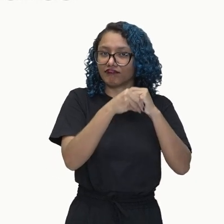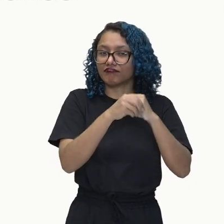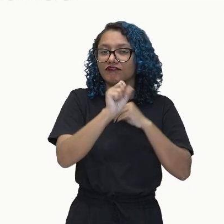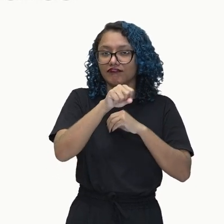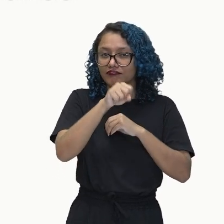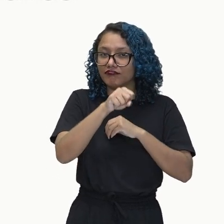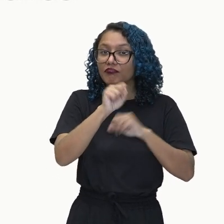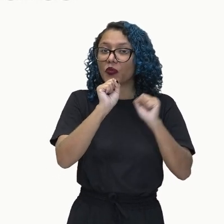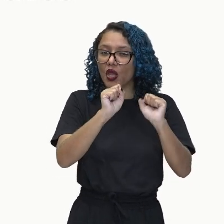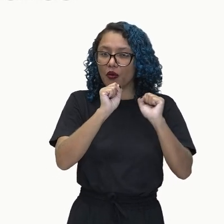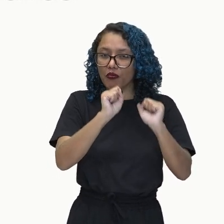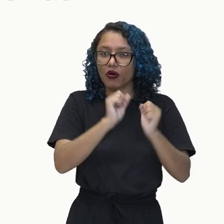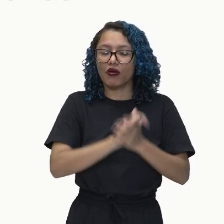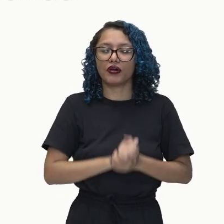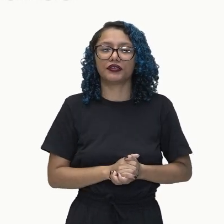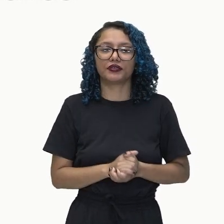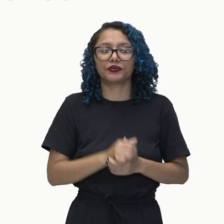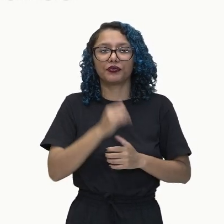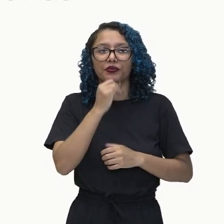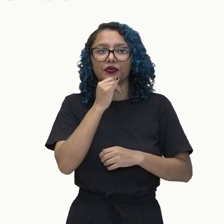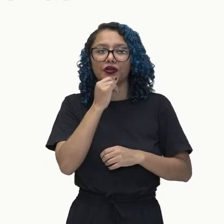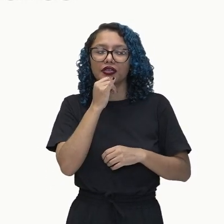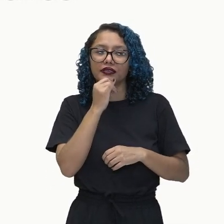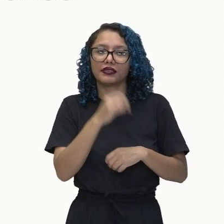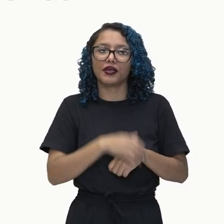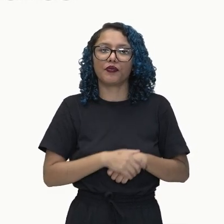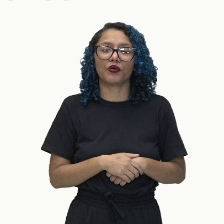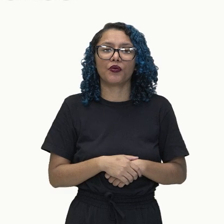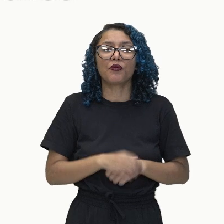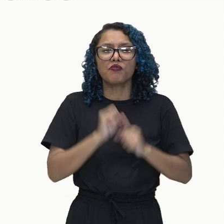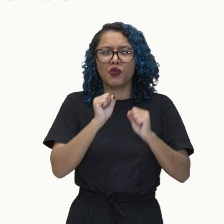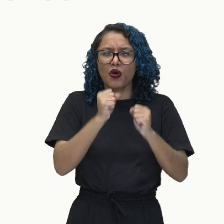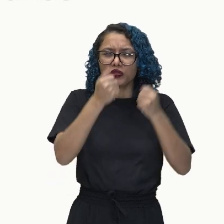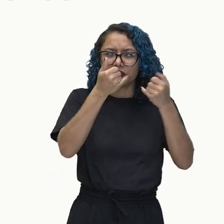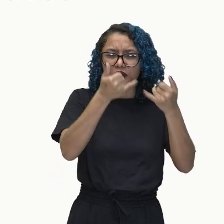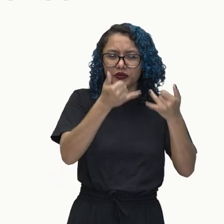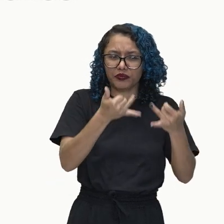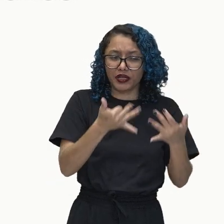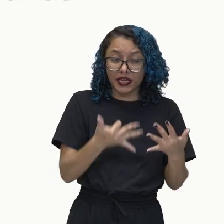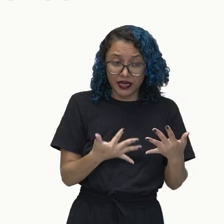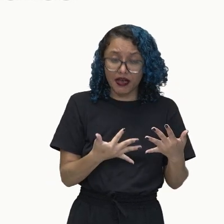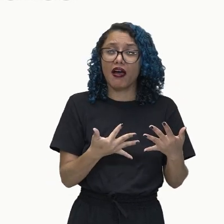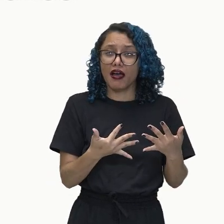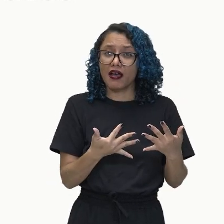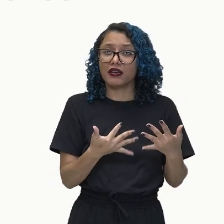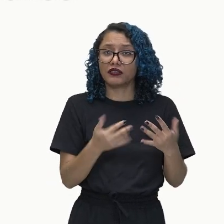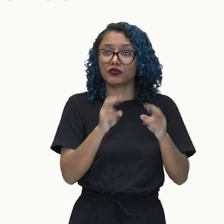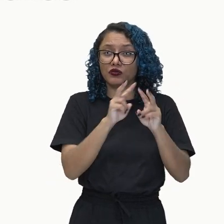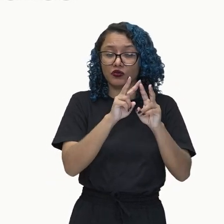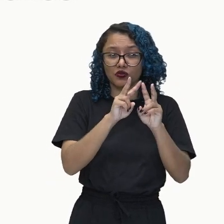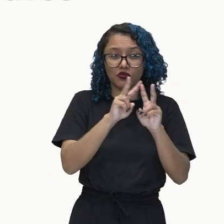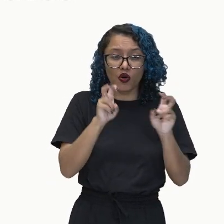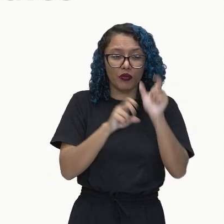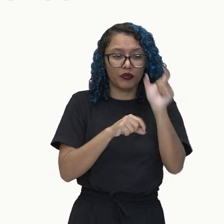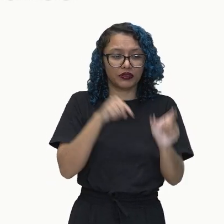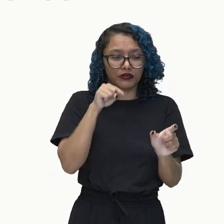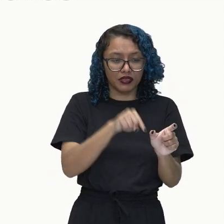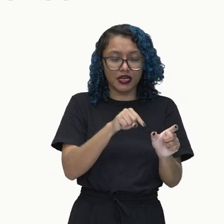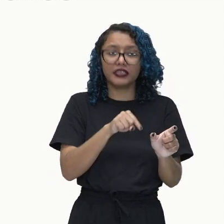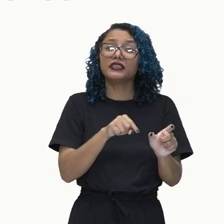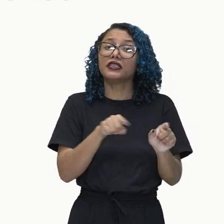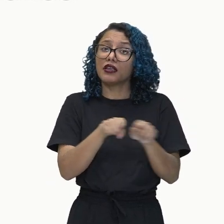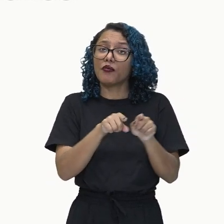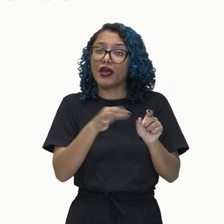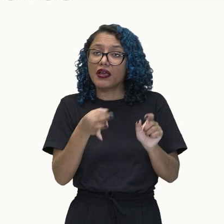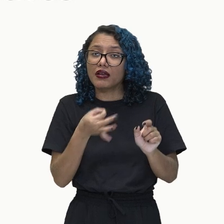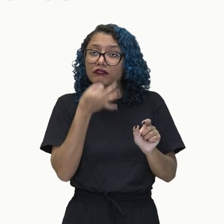em certo ponto, tal personagem faz tal coisa. Isso prejudica um pouco a narrativa. Veja que ali